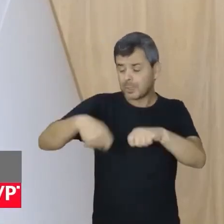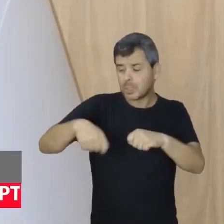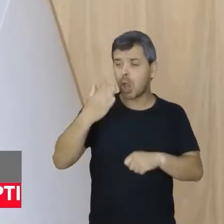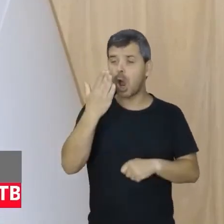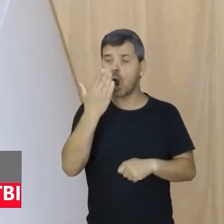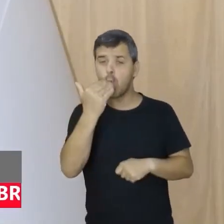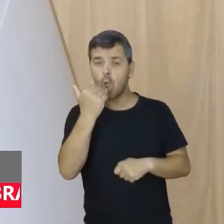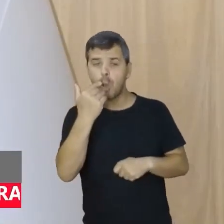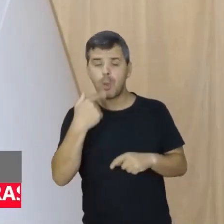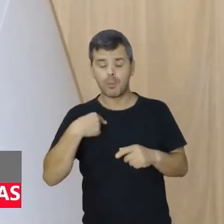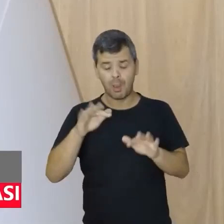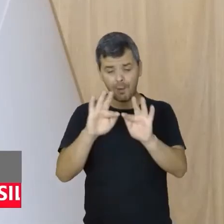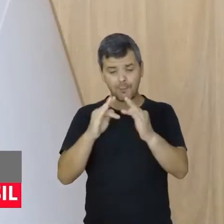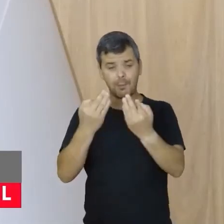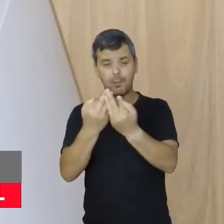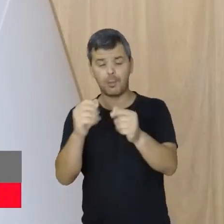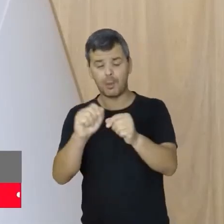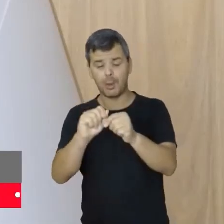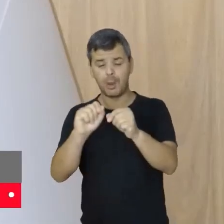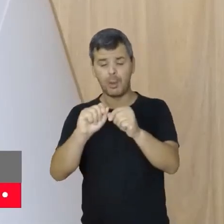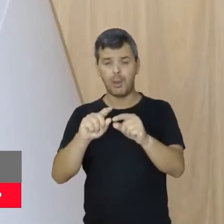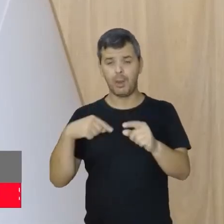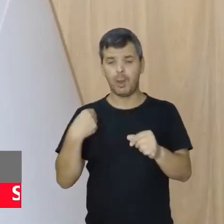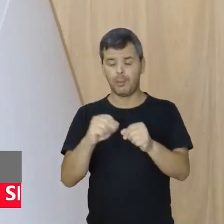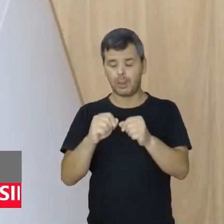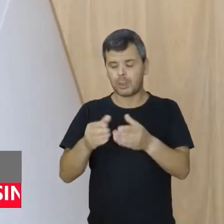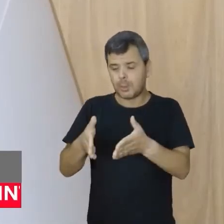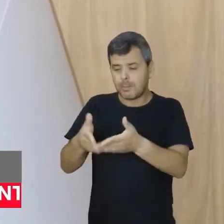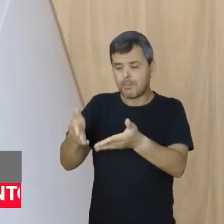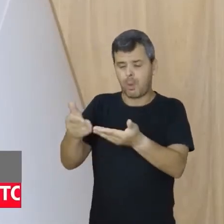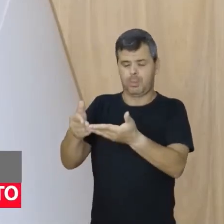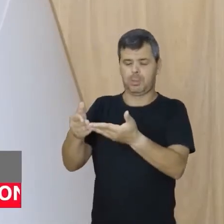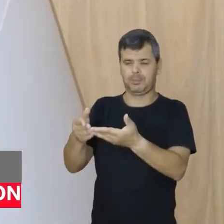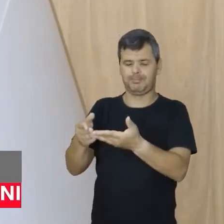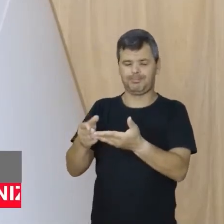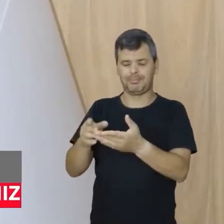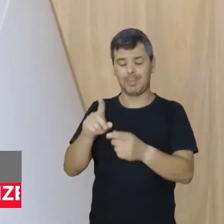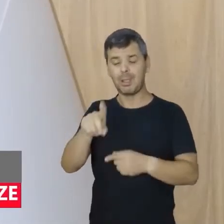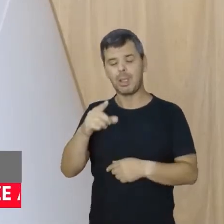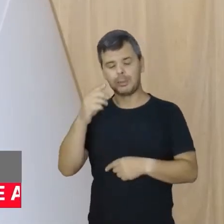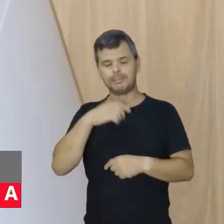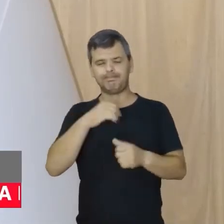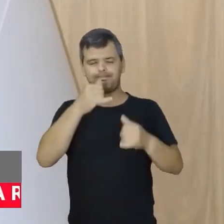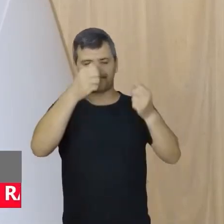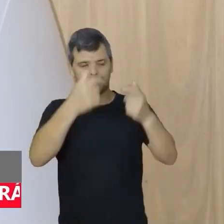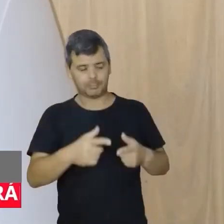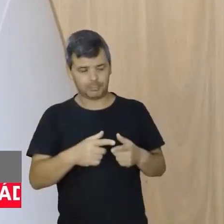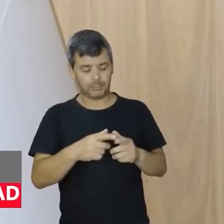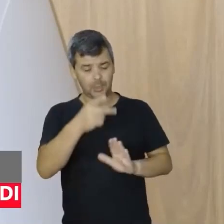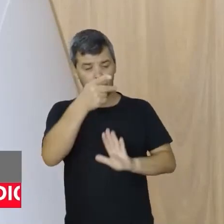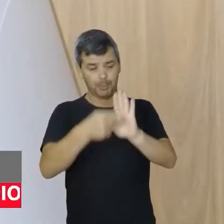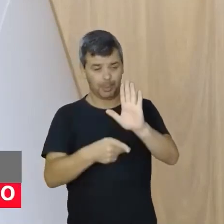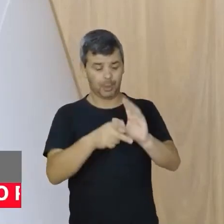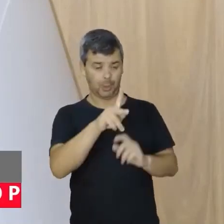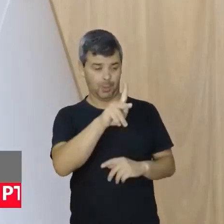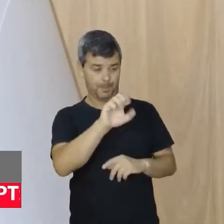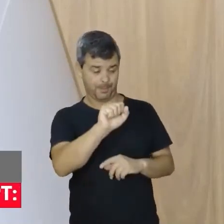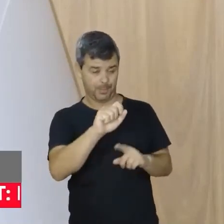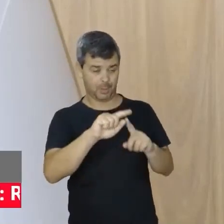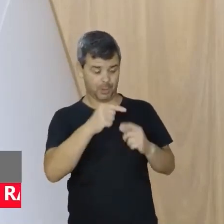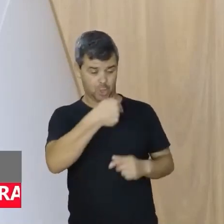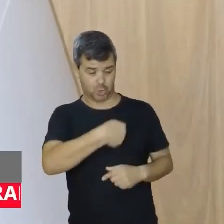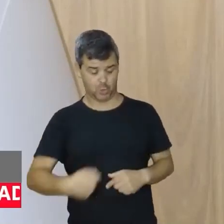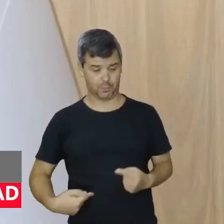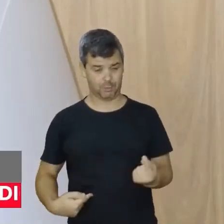as pessoas, famílias que vivem em situação de vulnerabilidade. Para você ter uma ideia, o programa do PA, que no